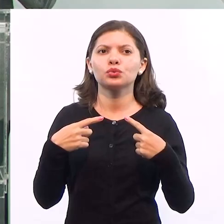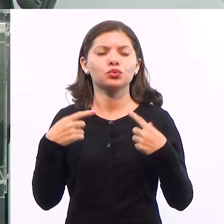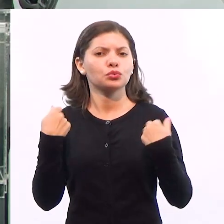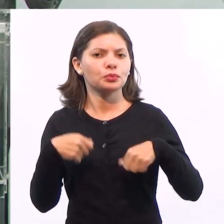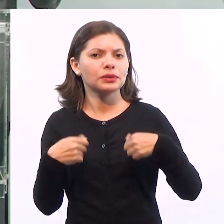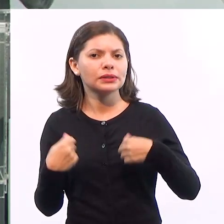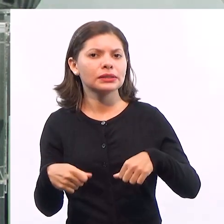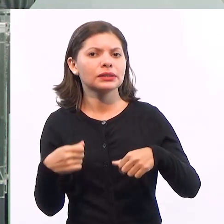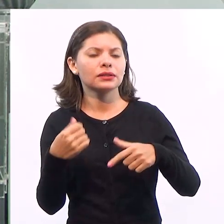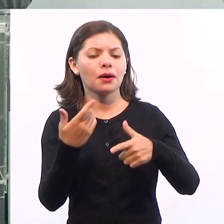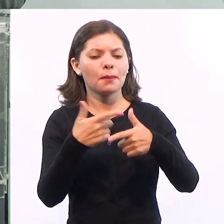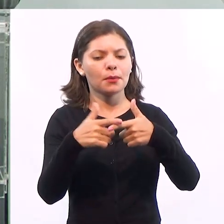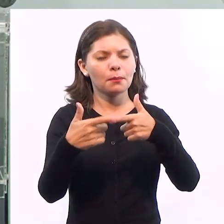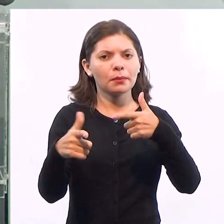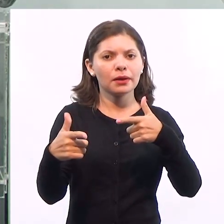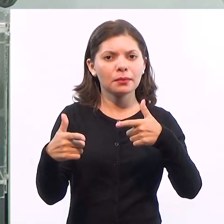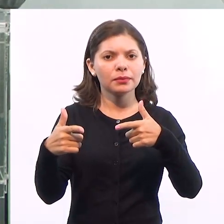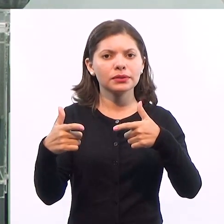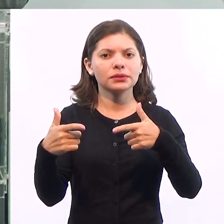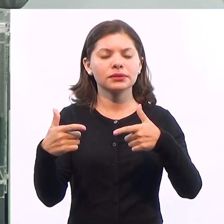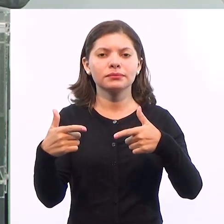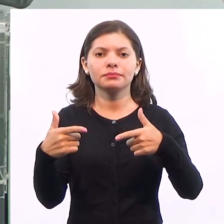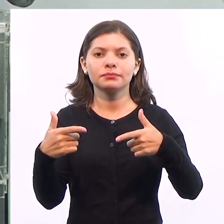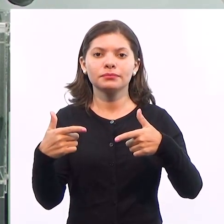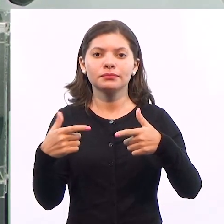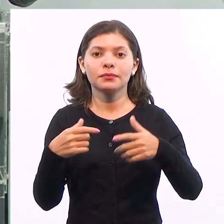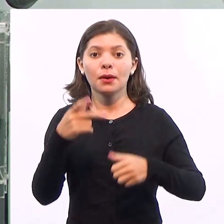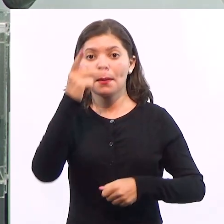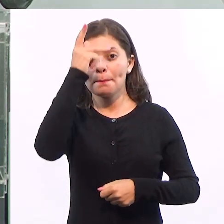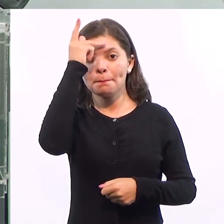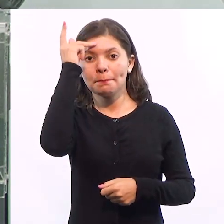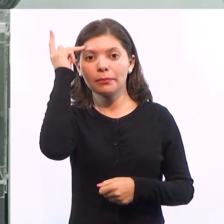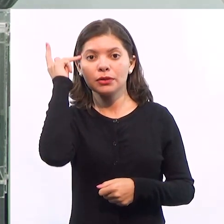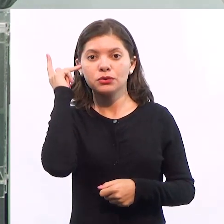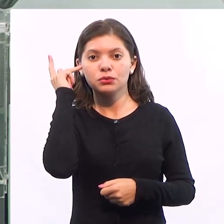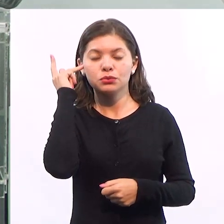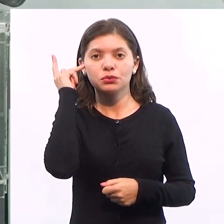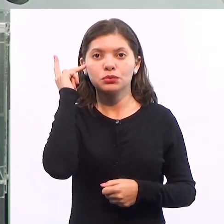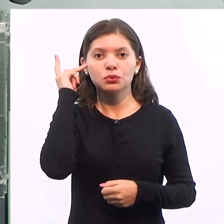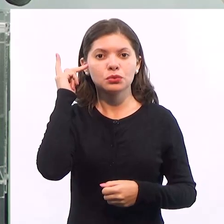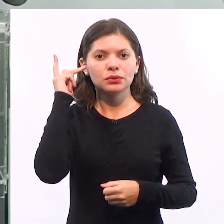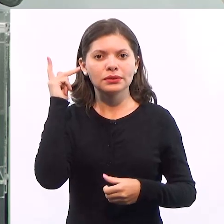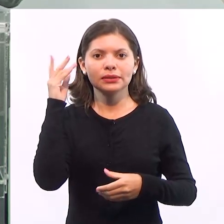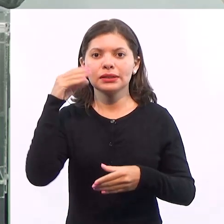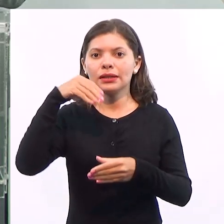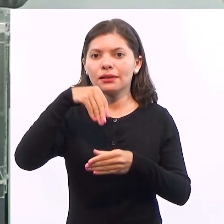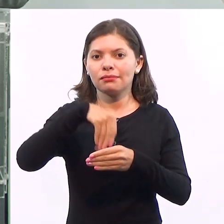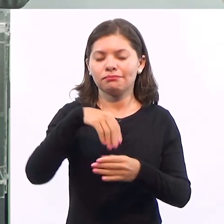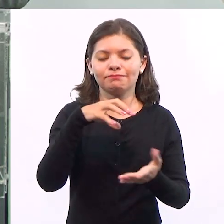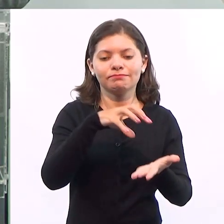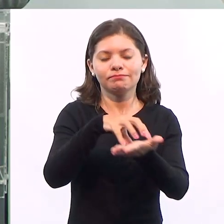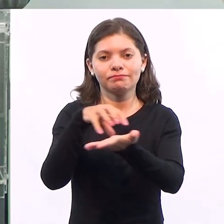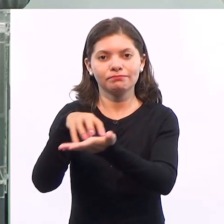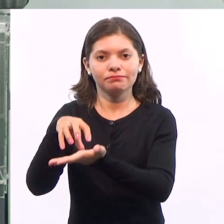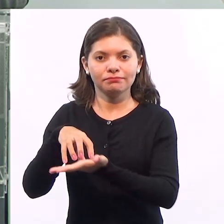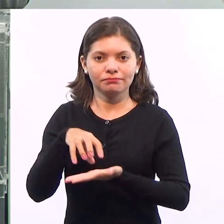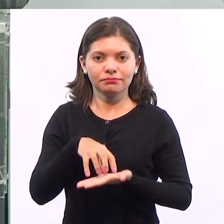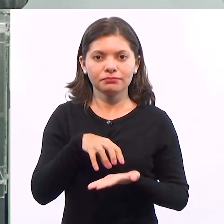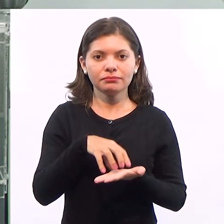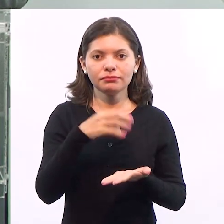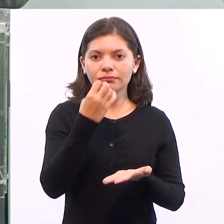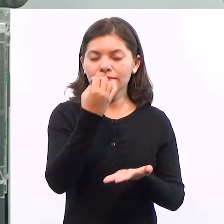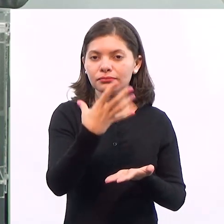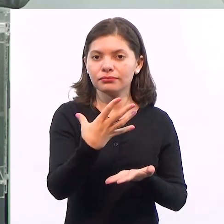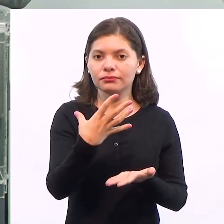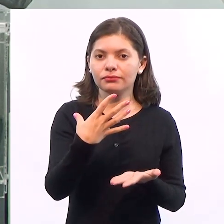necessidades, problemas que precisam ser sanados, que nós podemos ajudar, elas são as pessoas que fazem a organização funcionar,